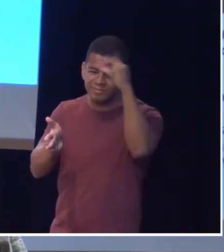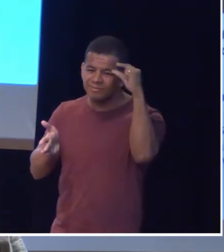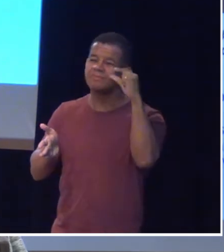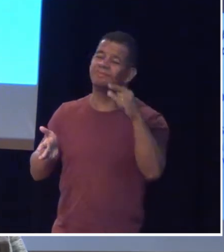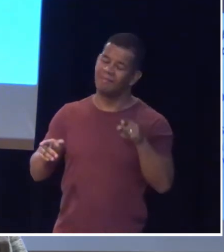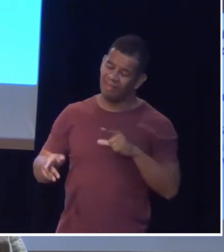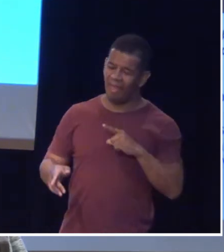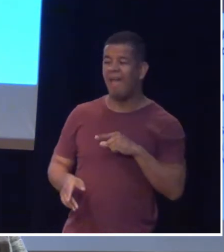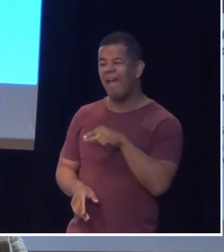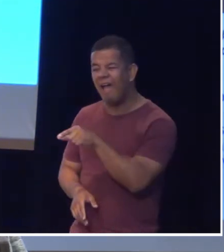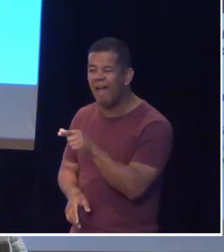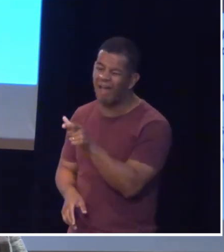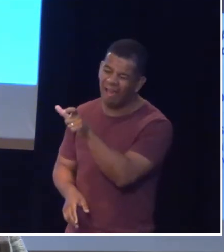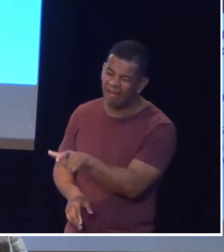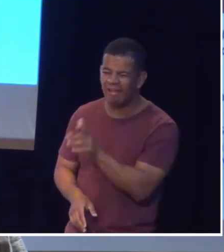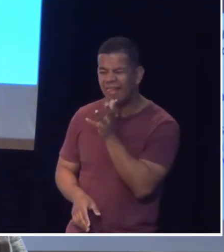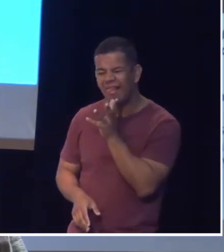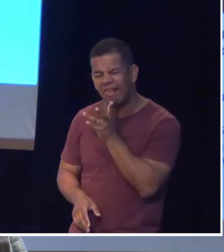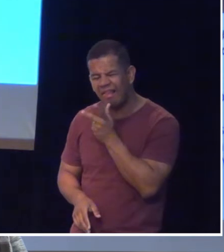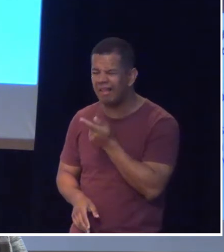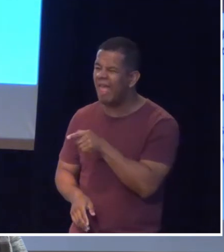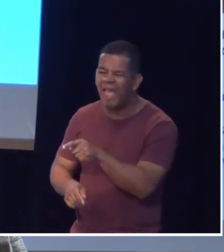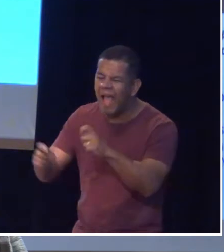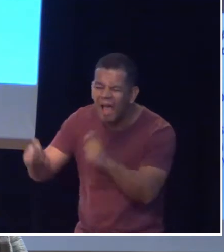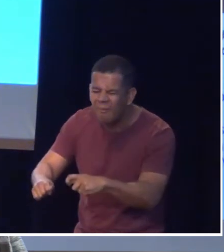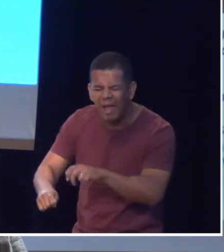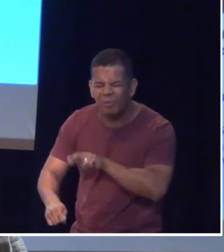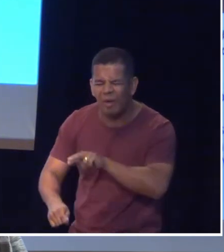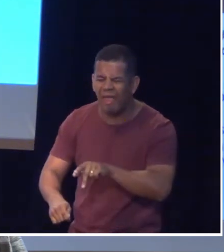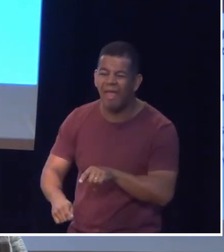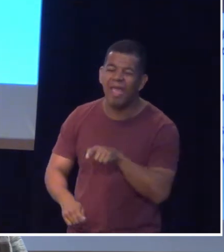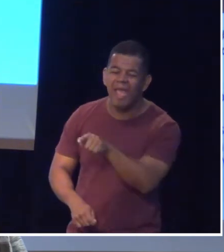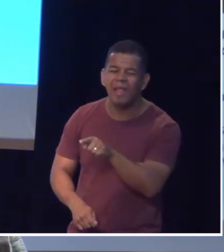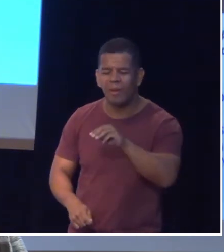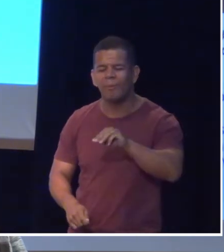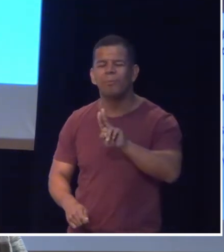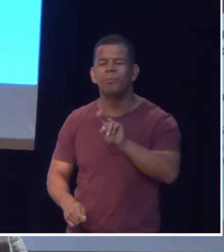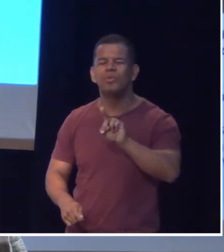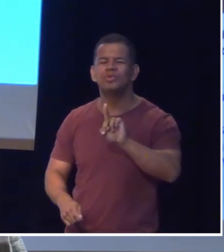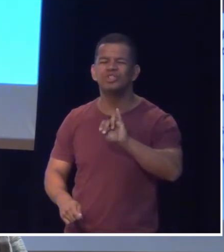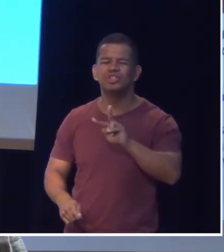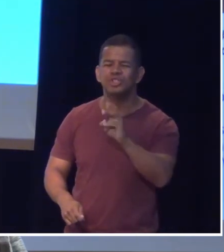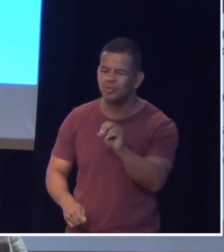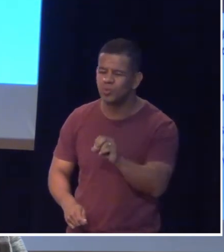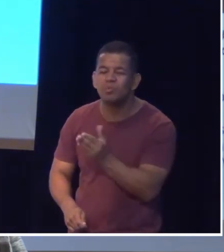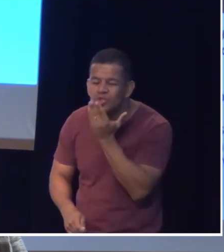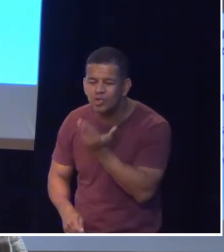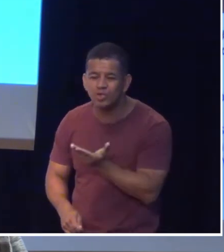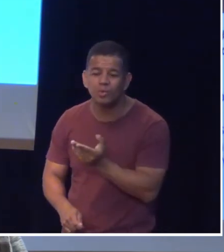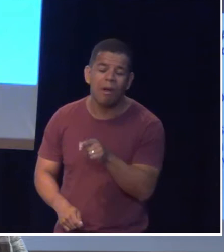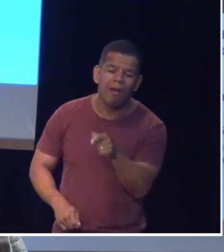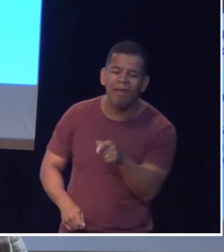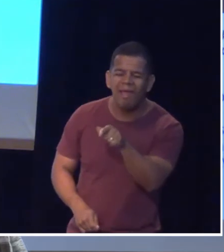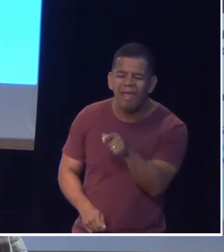elas lentas, incapazes, o mudinho, o ceguinho. Né? Já andei várias vezes na Rua das Laranjeiras e as pessoas me perguntando